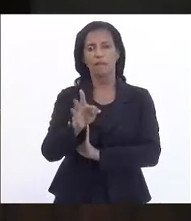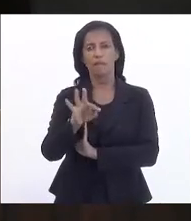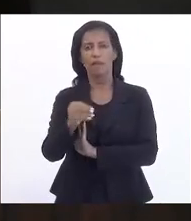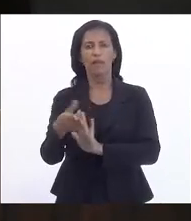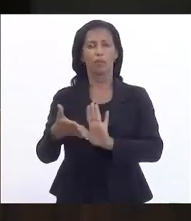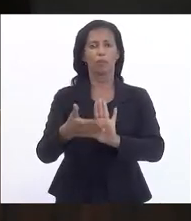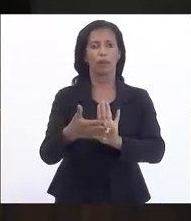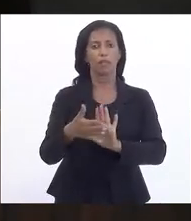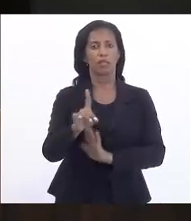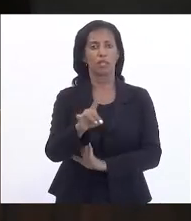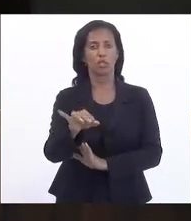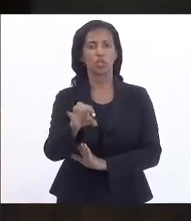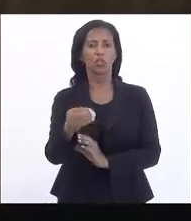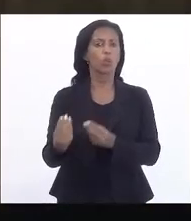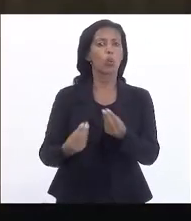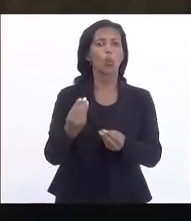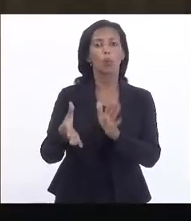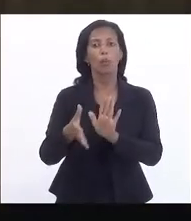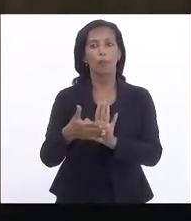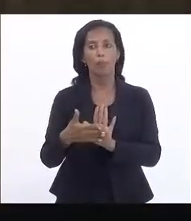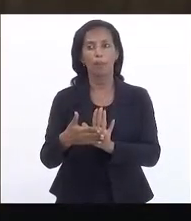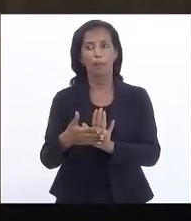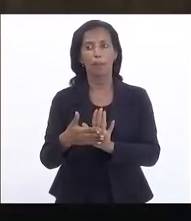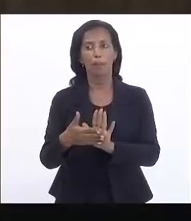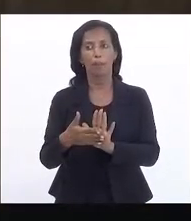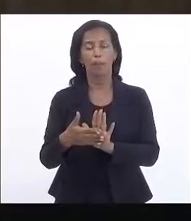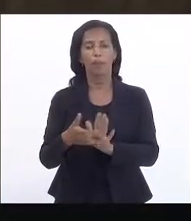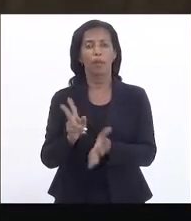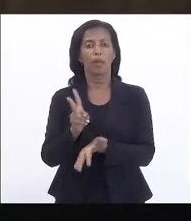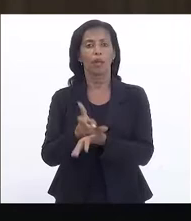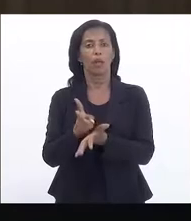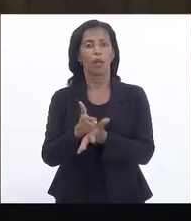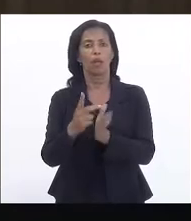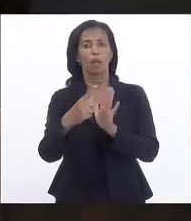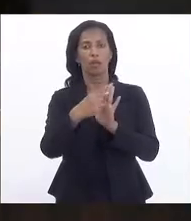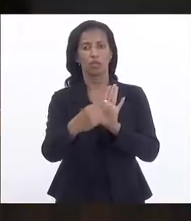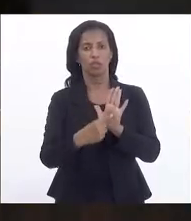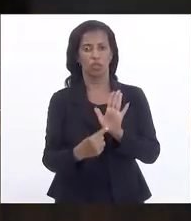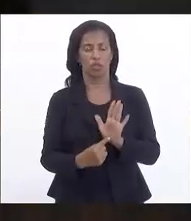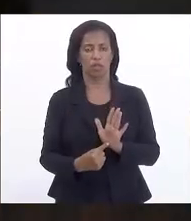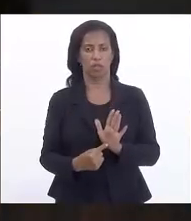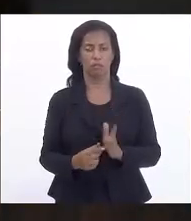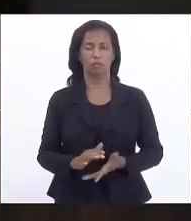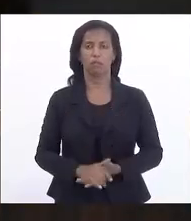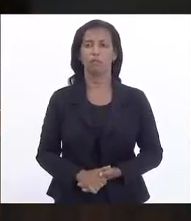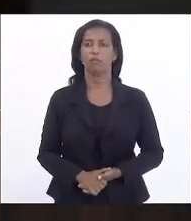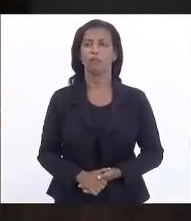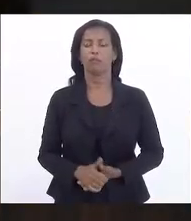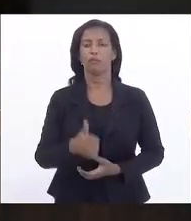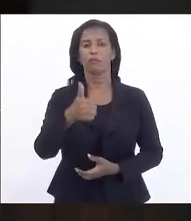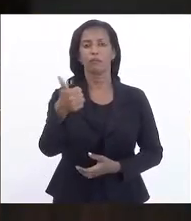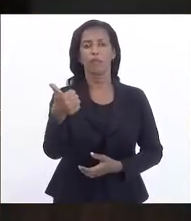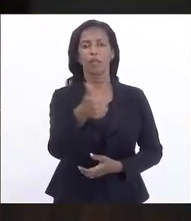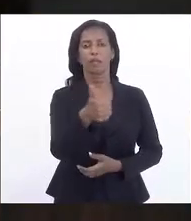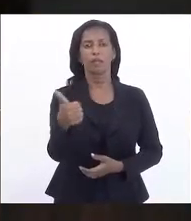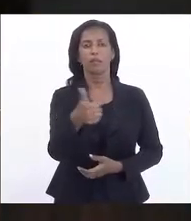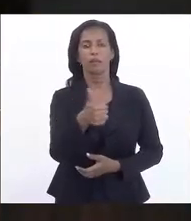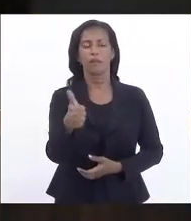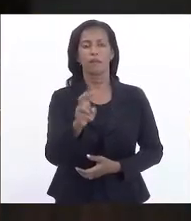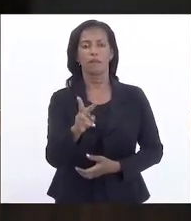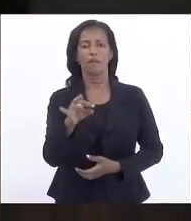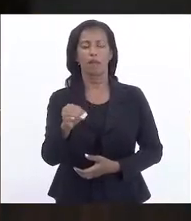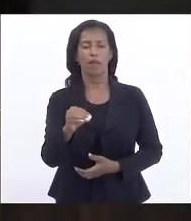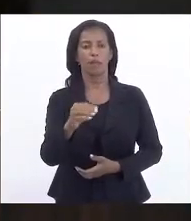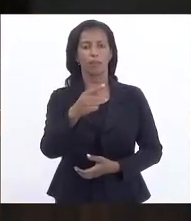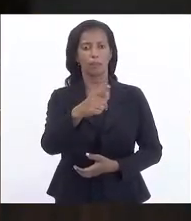deputado Marcelo Dino como é o parecido pela manutenção salvo os destaques décimo primeiro veto parcial aposto ao projeto